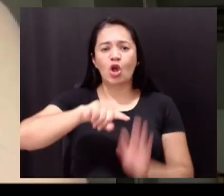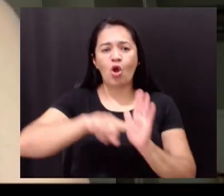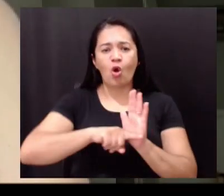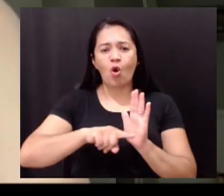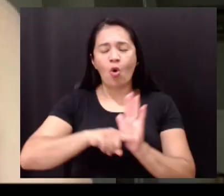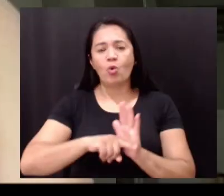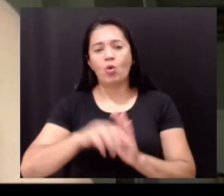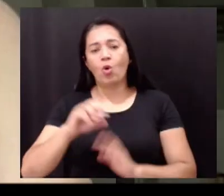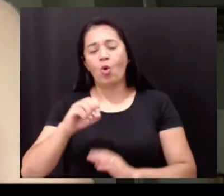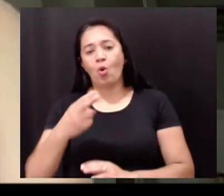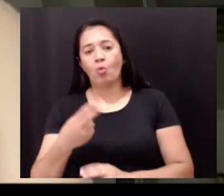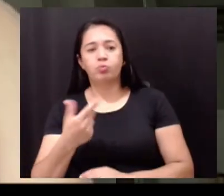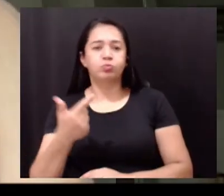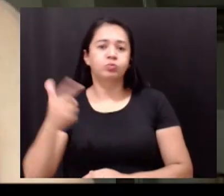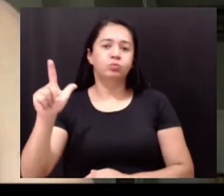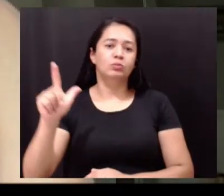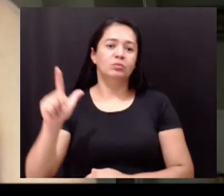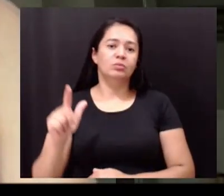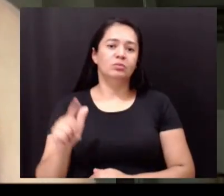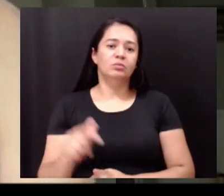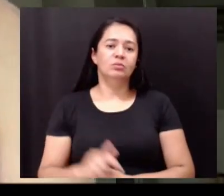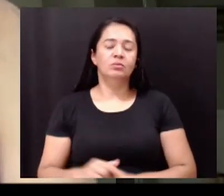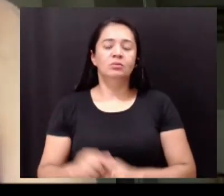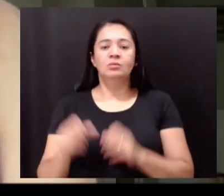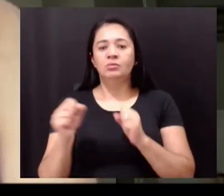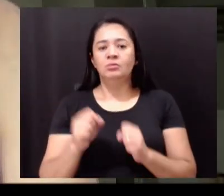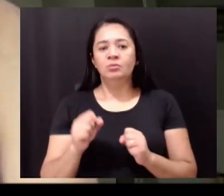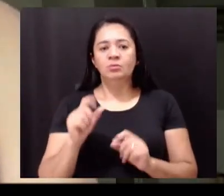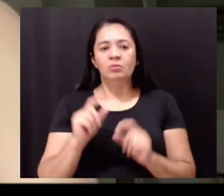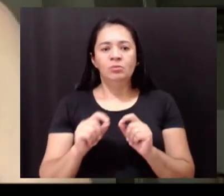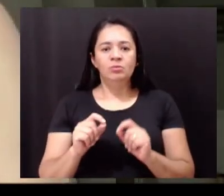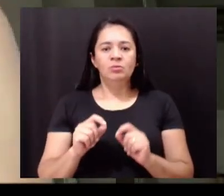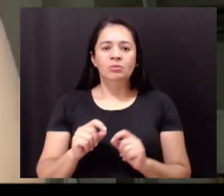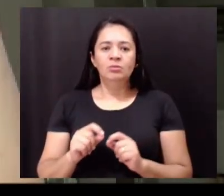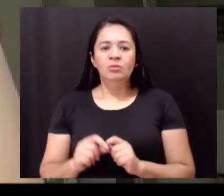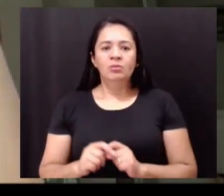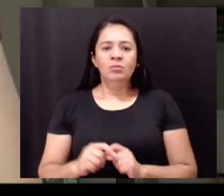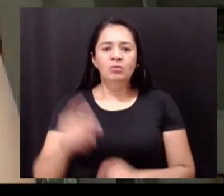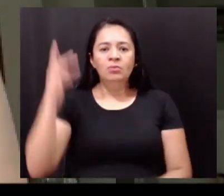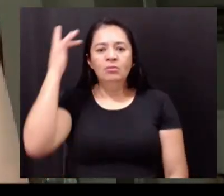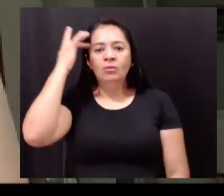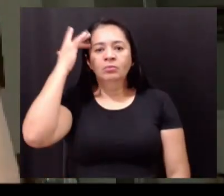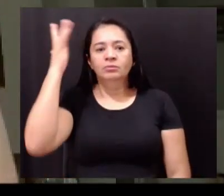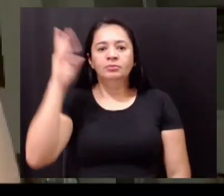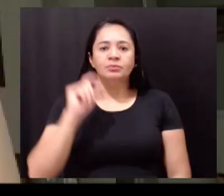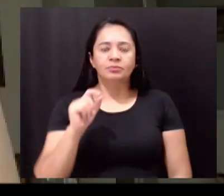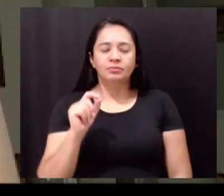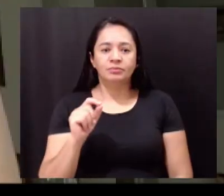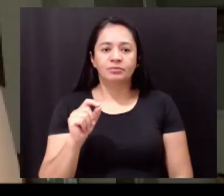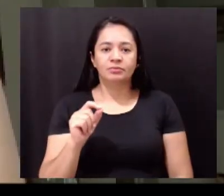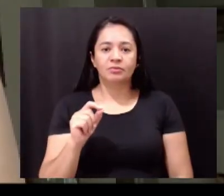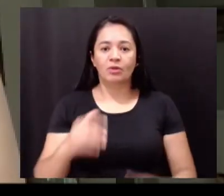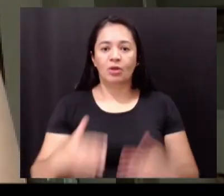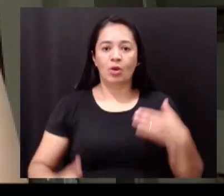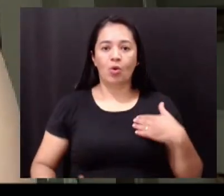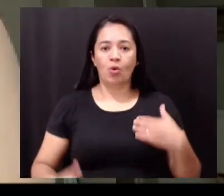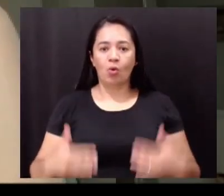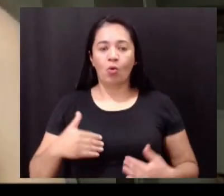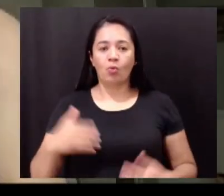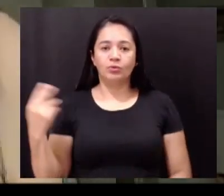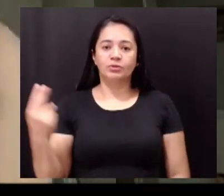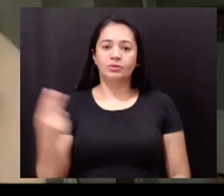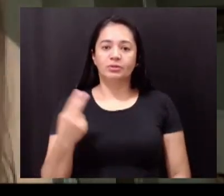imunodeficiências, isso pode acarretar em facilitar com que o corpo não consiga combater o vírus do